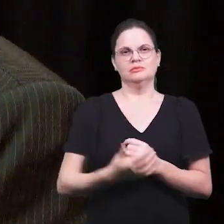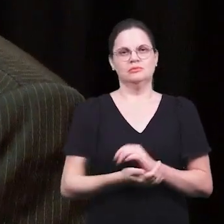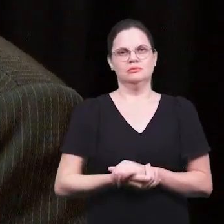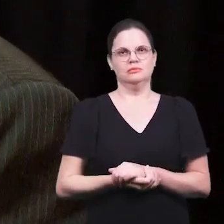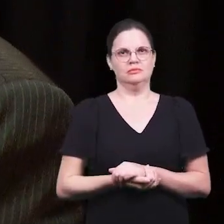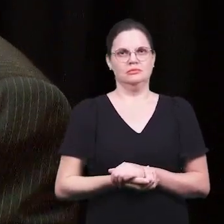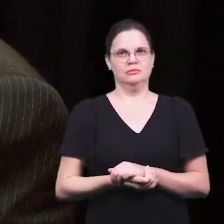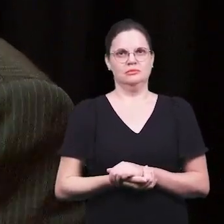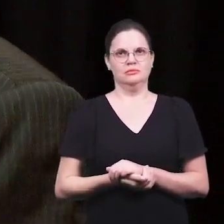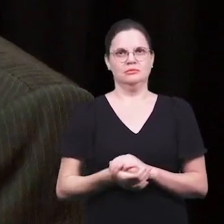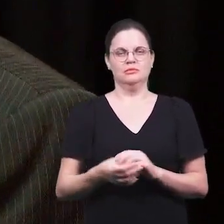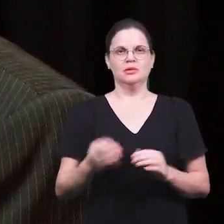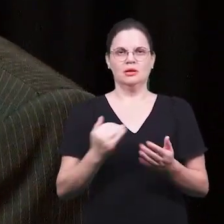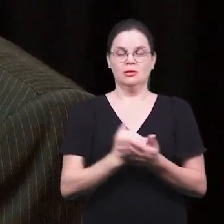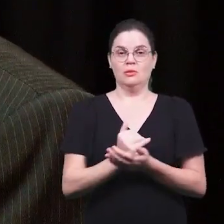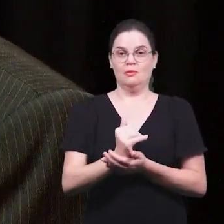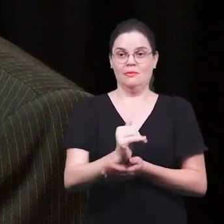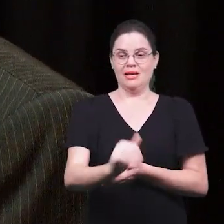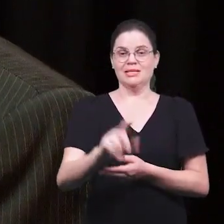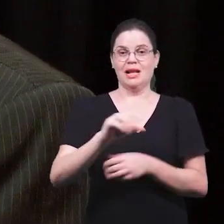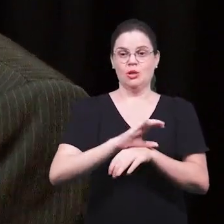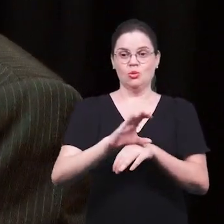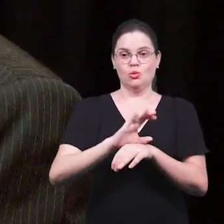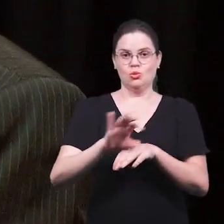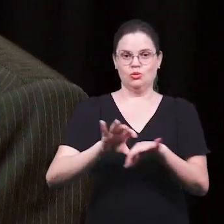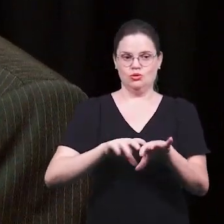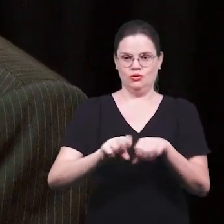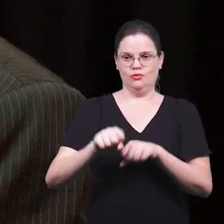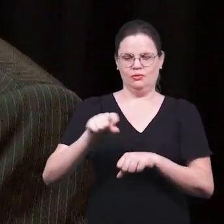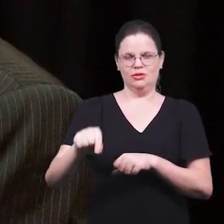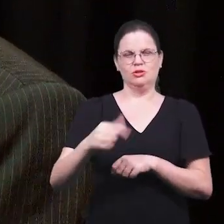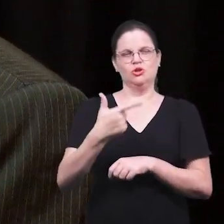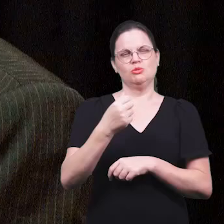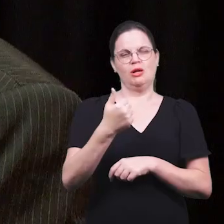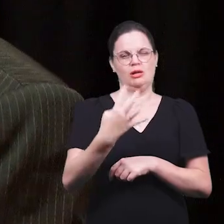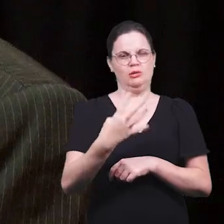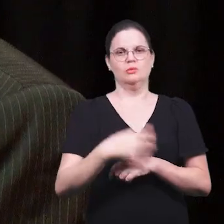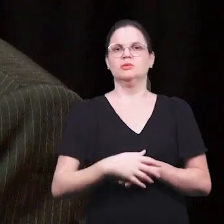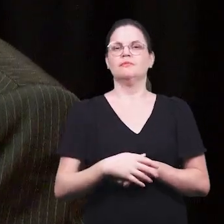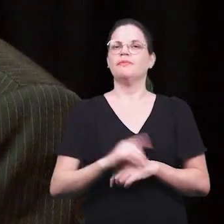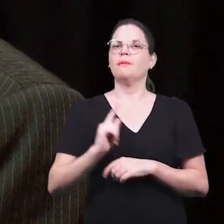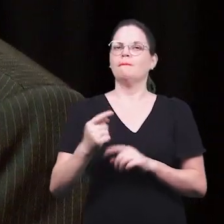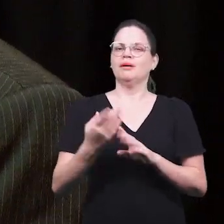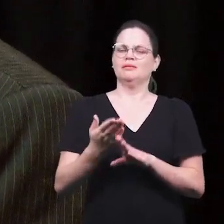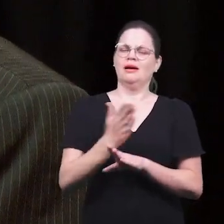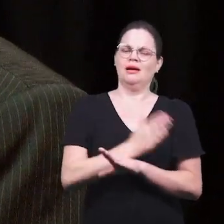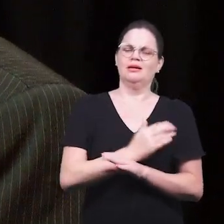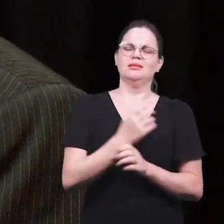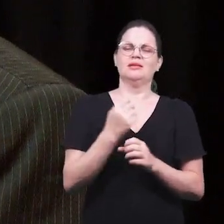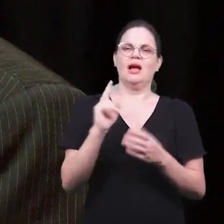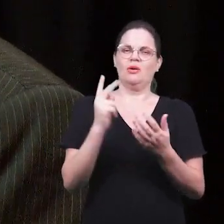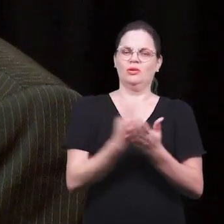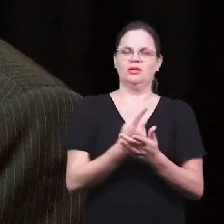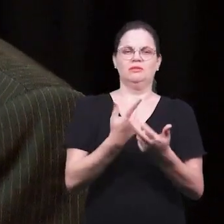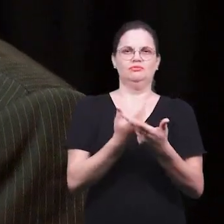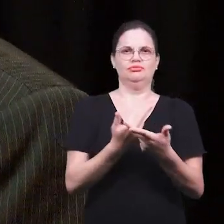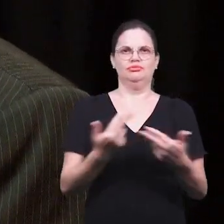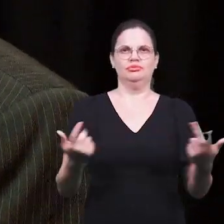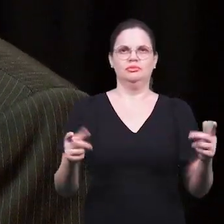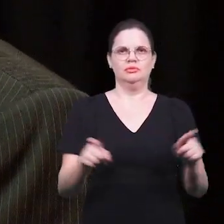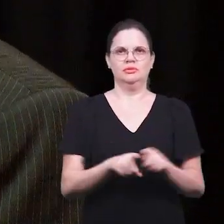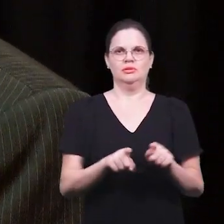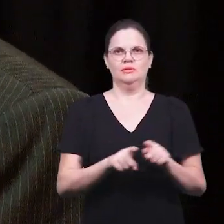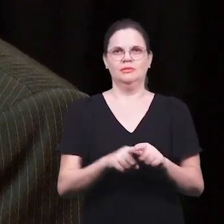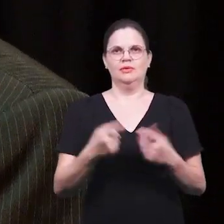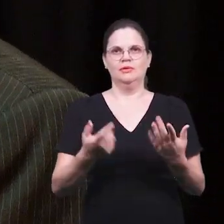para a entrada no curso de formação. Mas antes disso, assim, muita coisa aconteceu no percurso. Dentre elas,